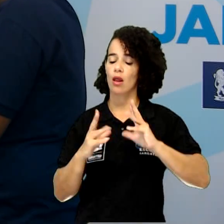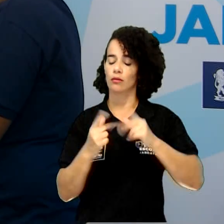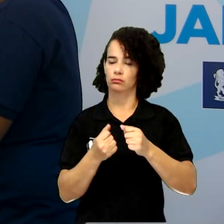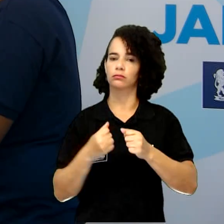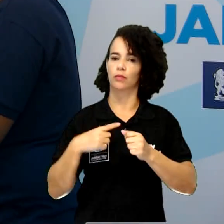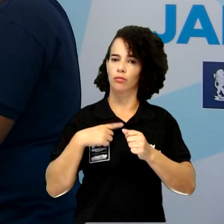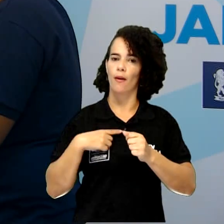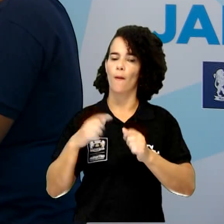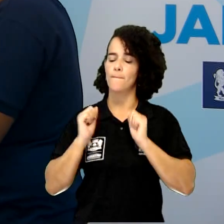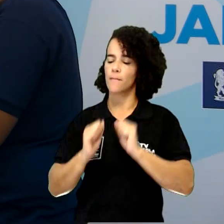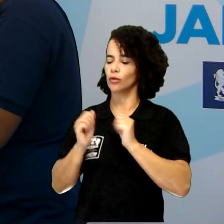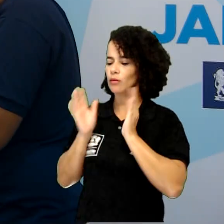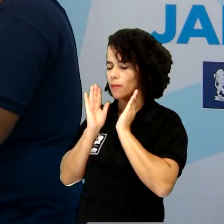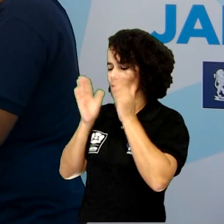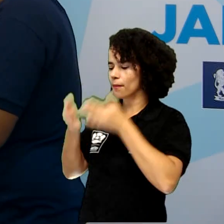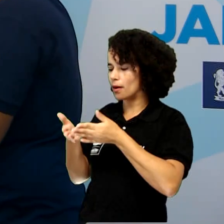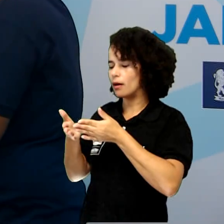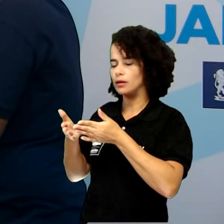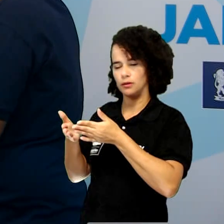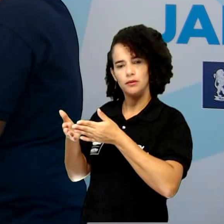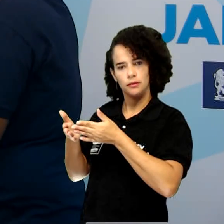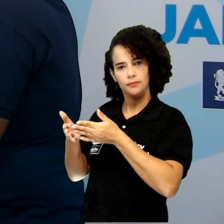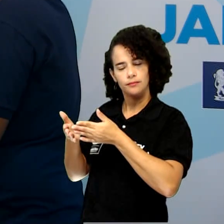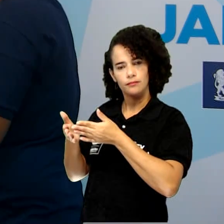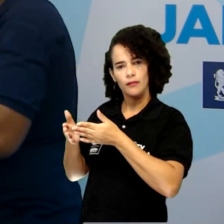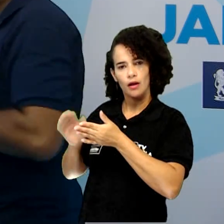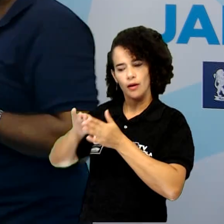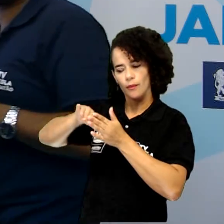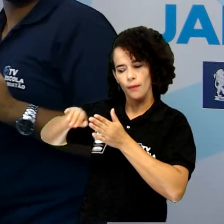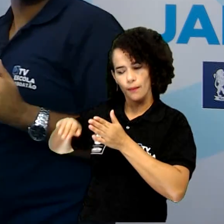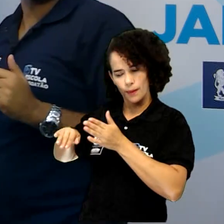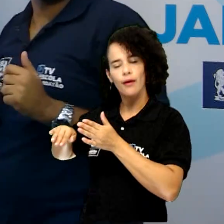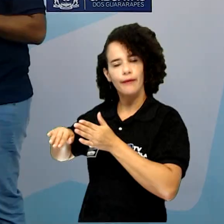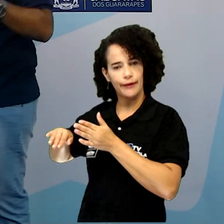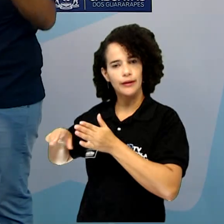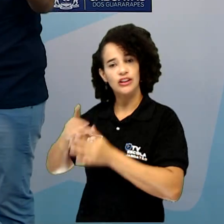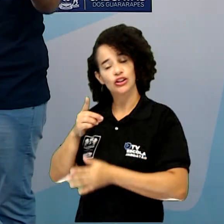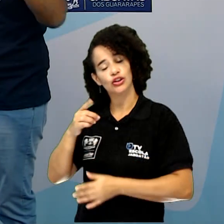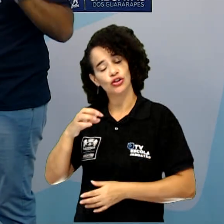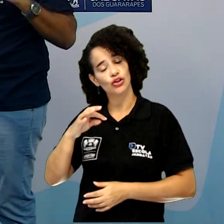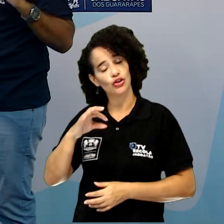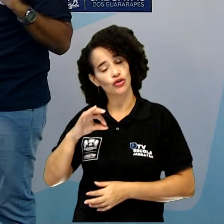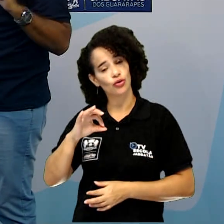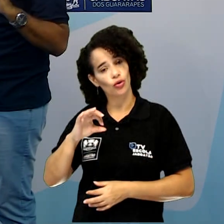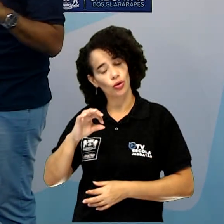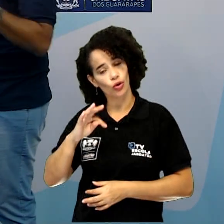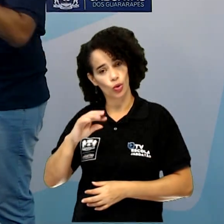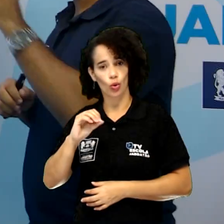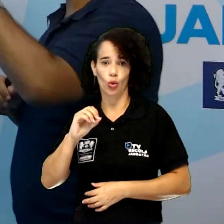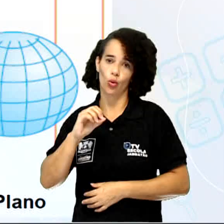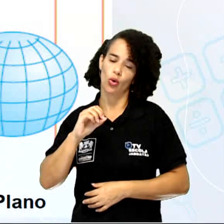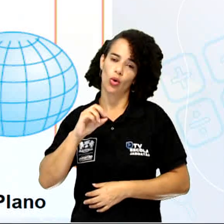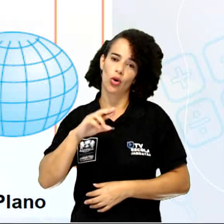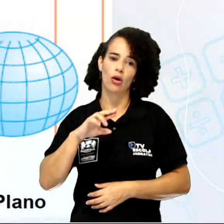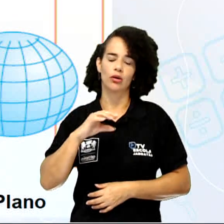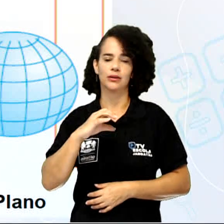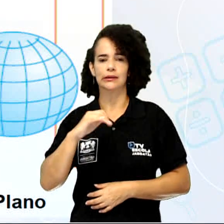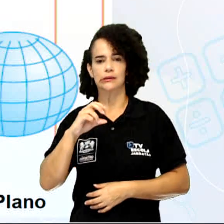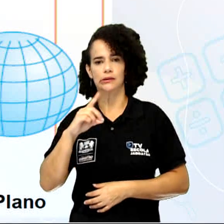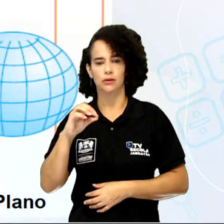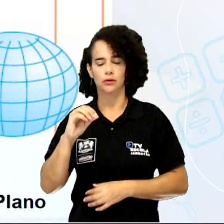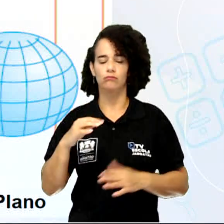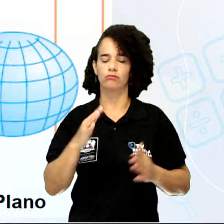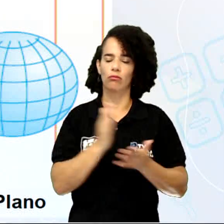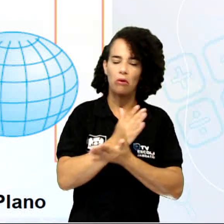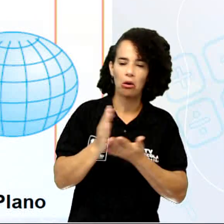posso focar numa parte específica e o restante vai ser distorcido. Então, como você vê aí na tela, algumas